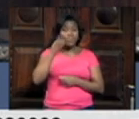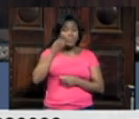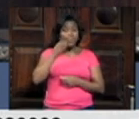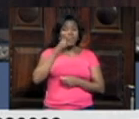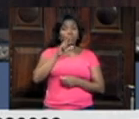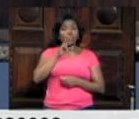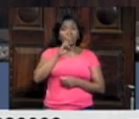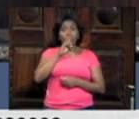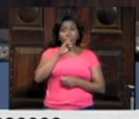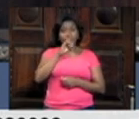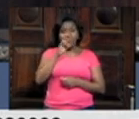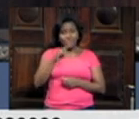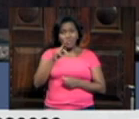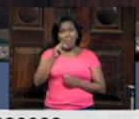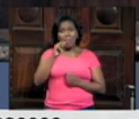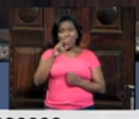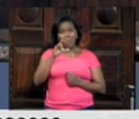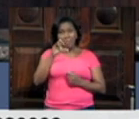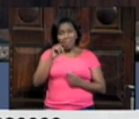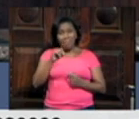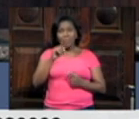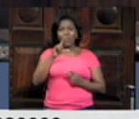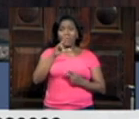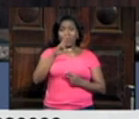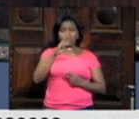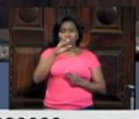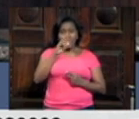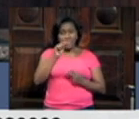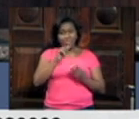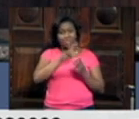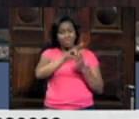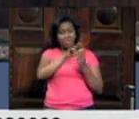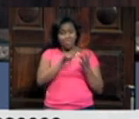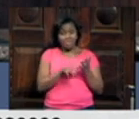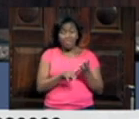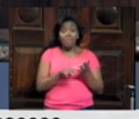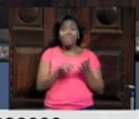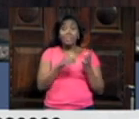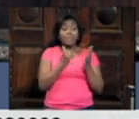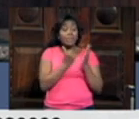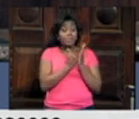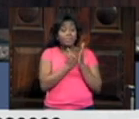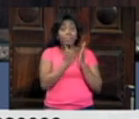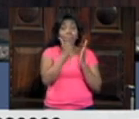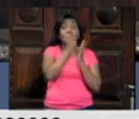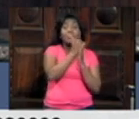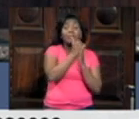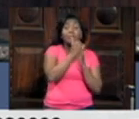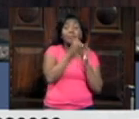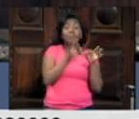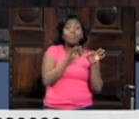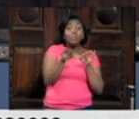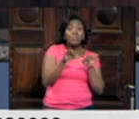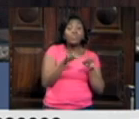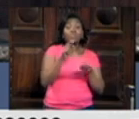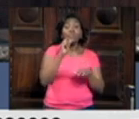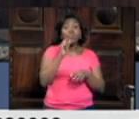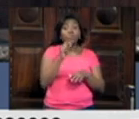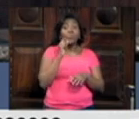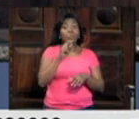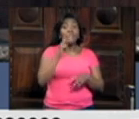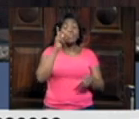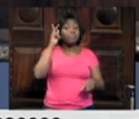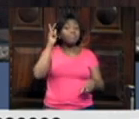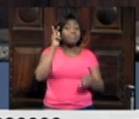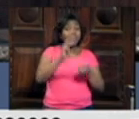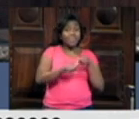Bruno Dauag e da deputada Lucinha, que a ementa do projeto é impedir, pelo período de 4